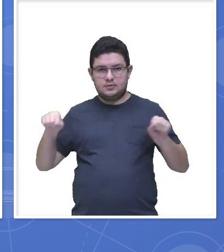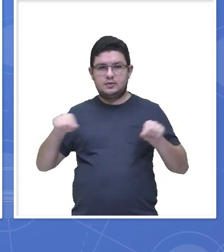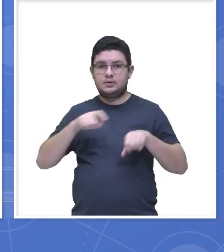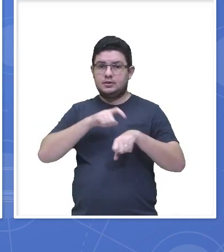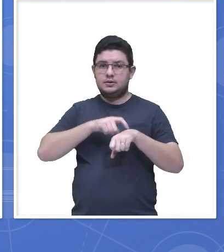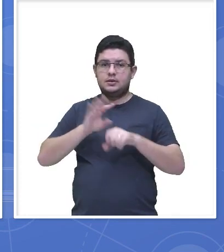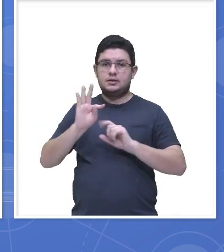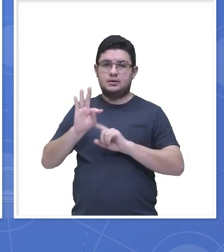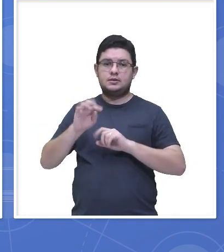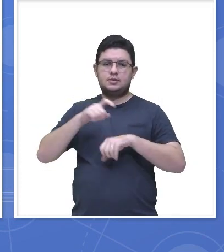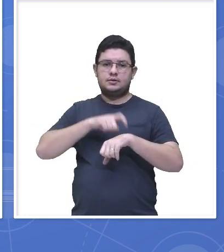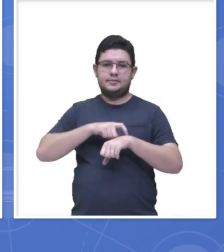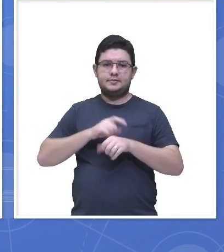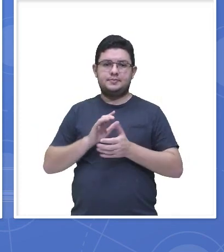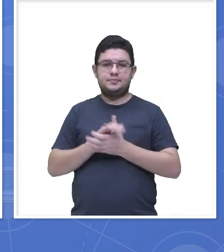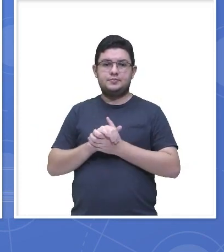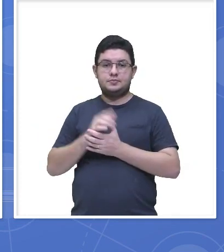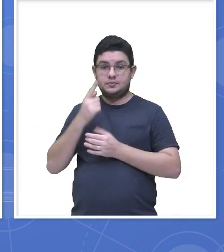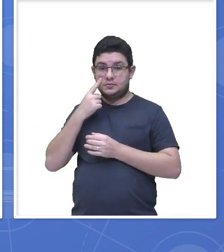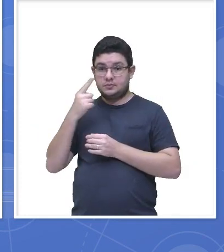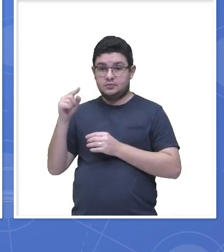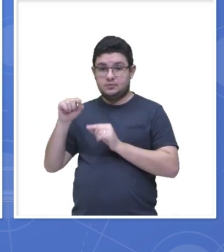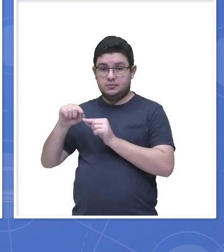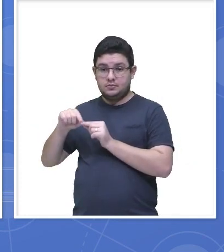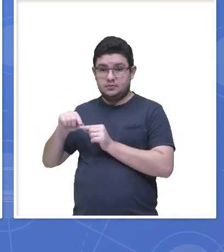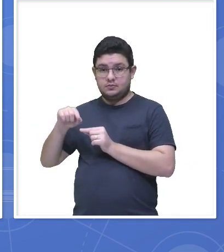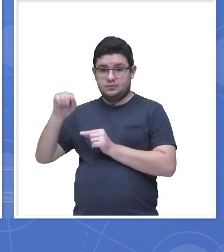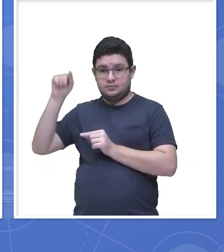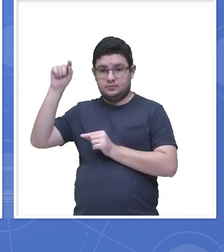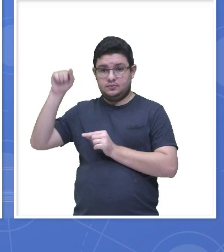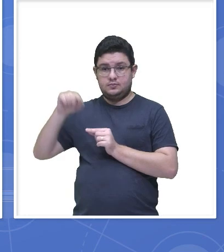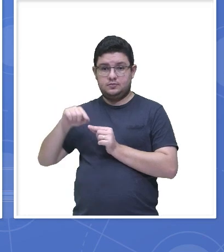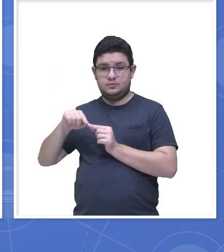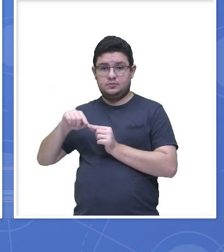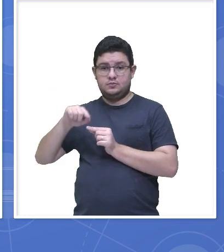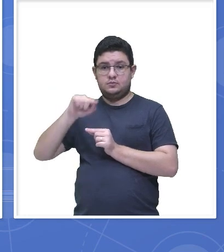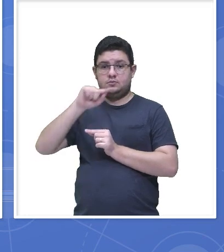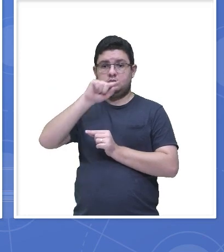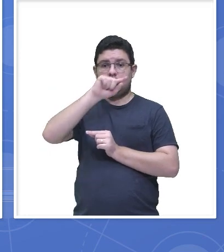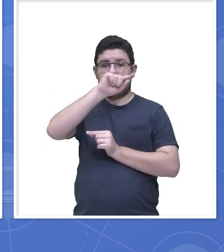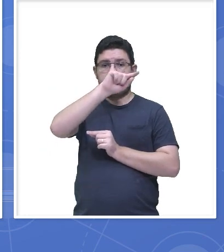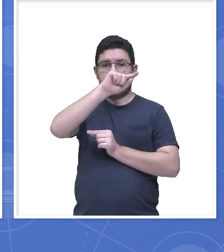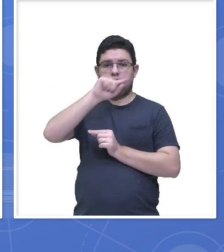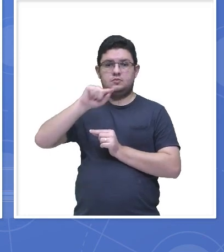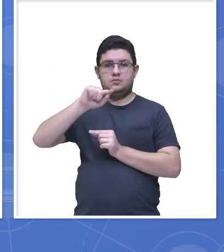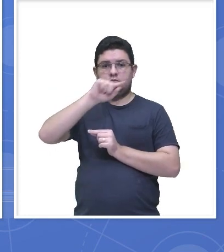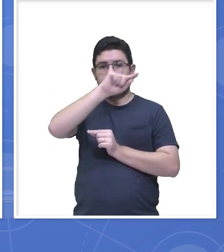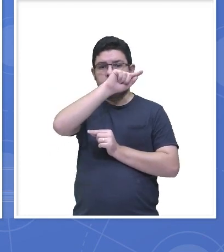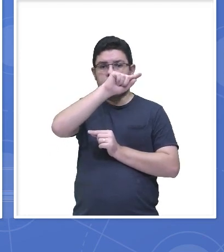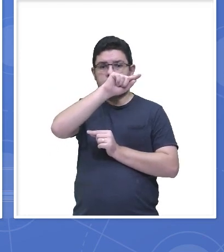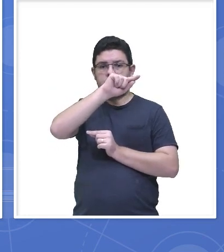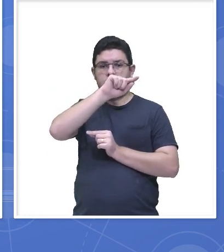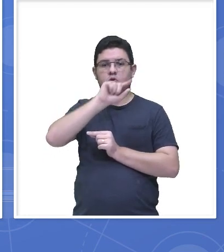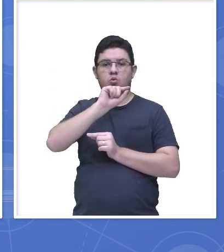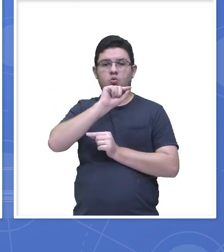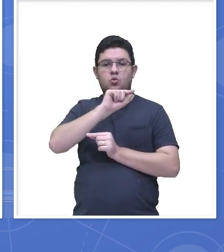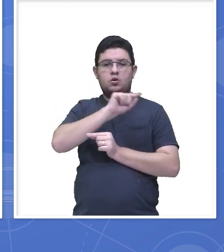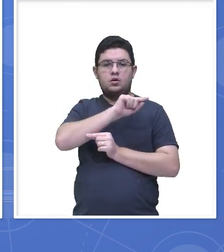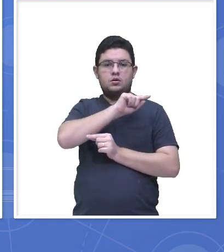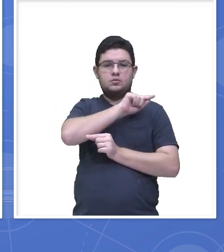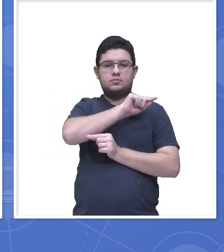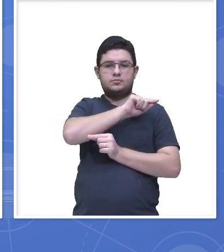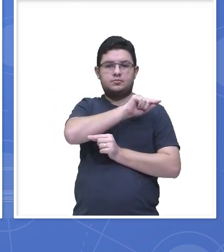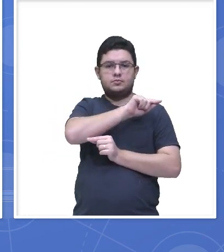calculando a inclinação da reta, que é a velocidade escalar, que é igual a ΔS